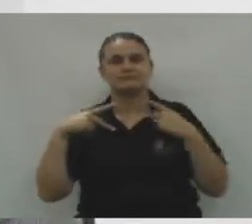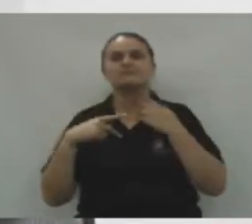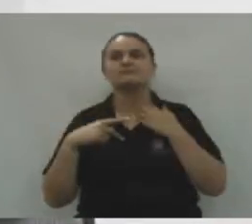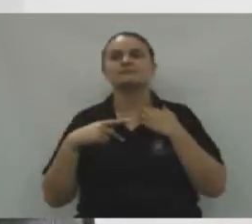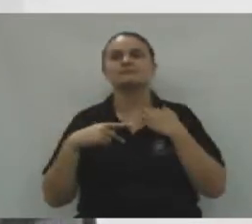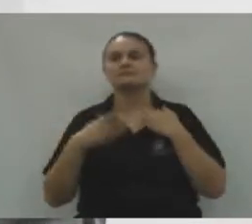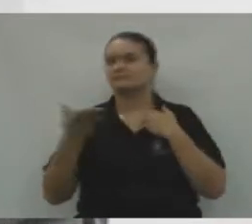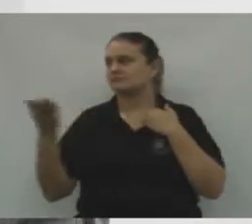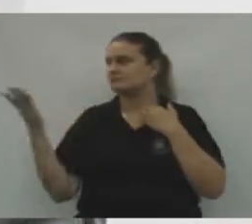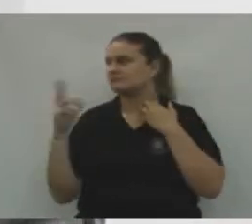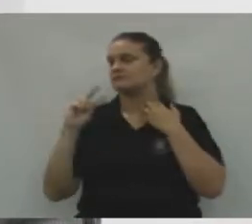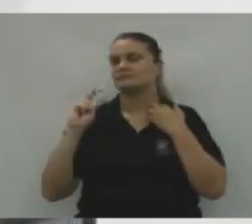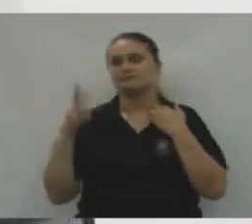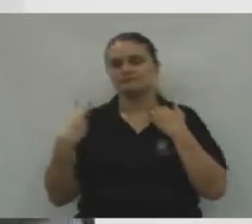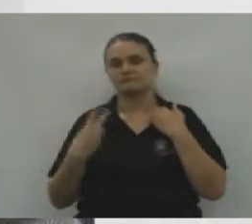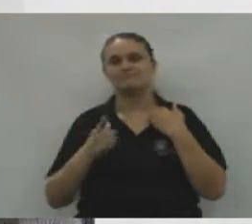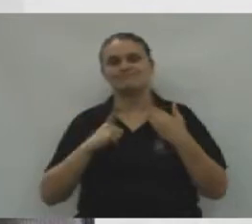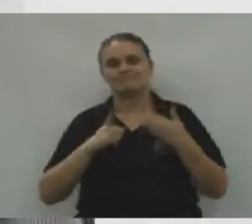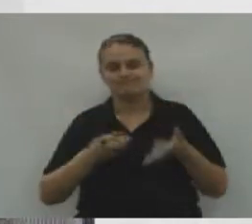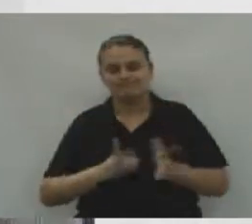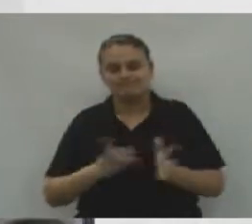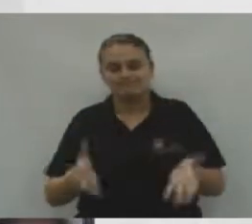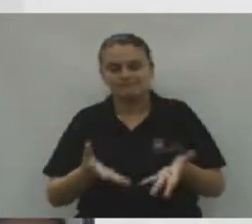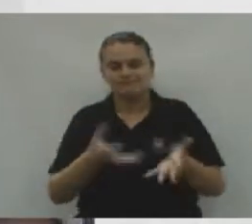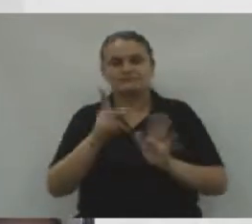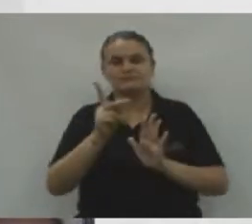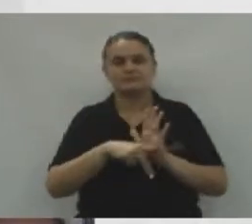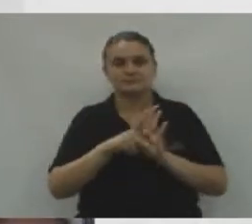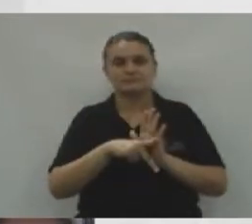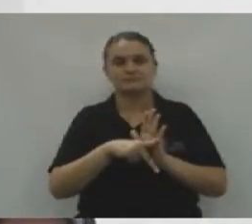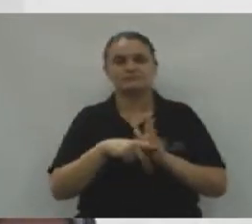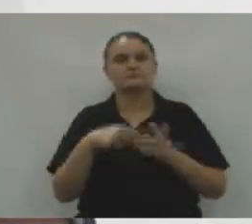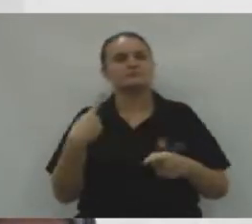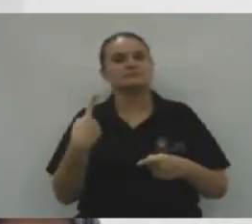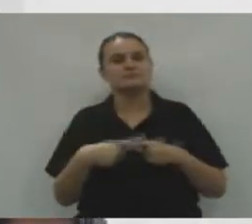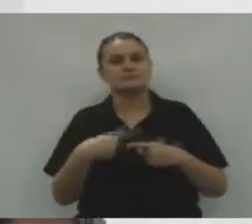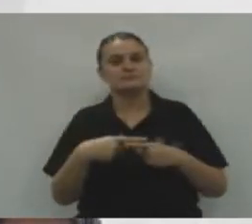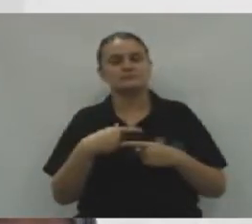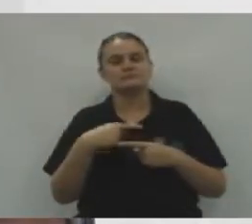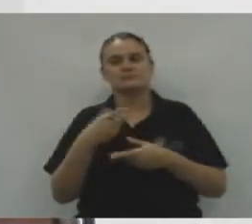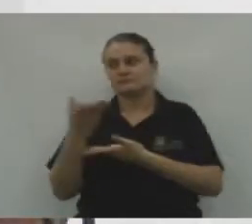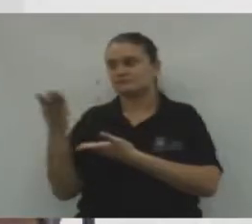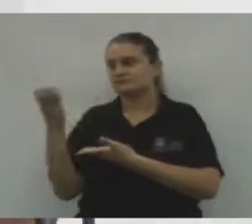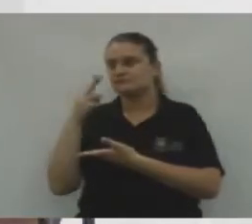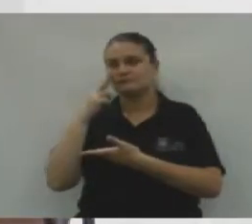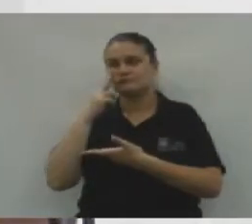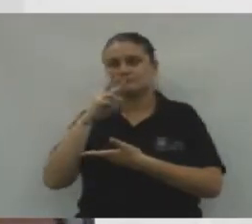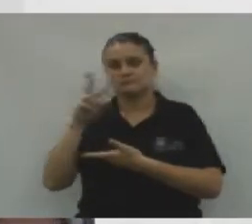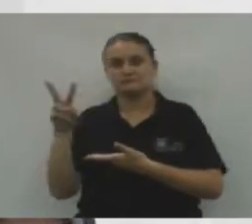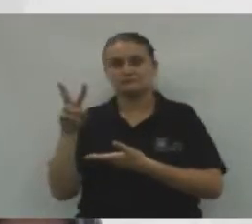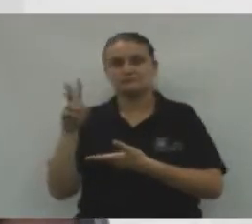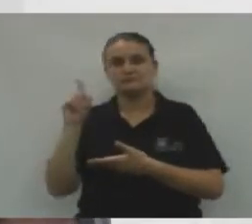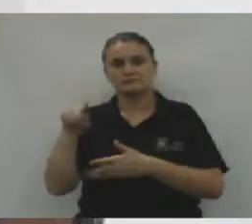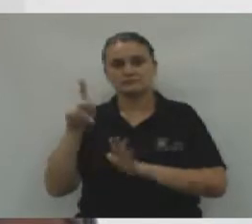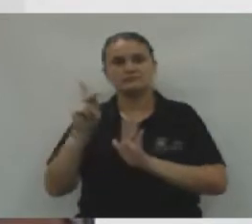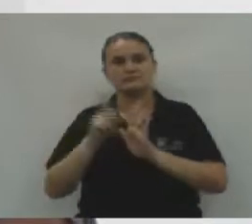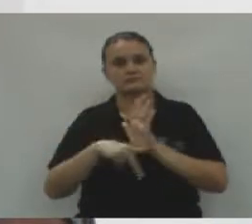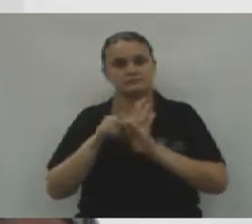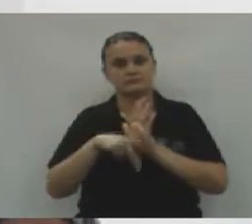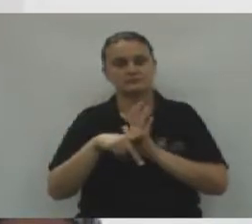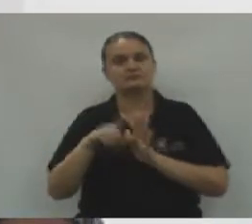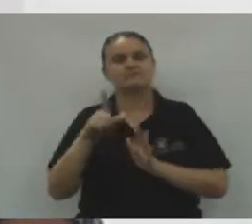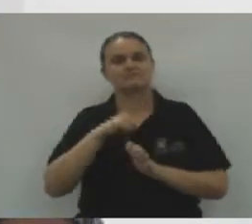de vocês que estão incentivando esse projeto. Porque vejam vocês que é um projeto que,